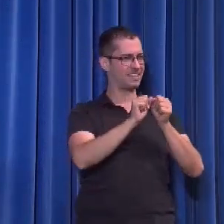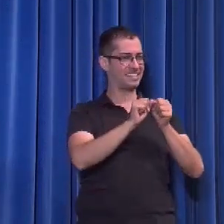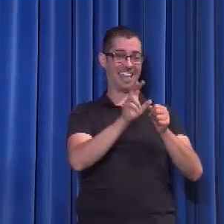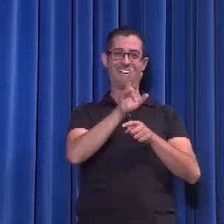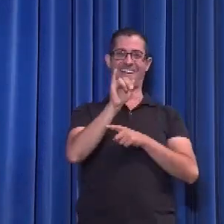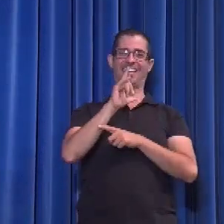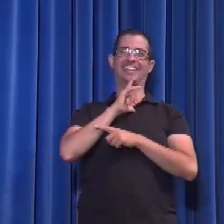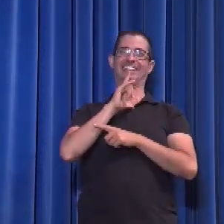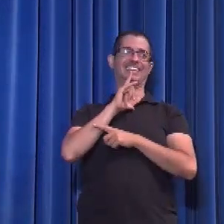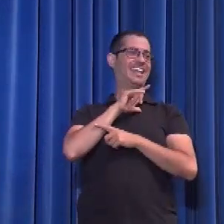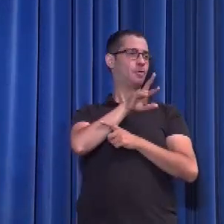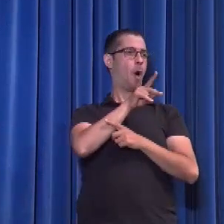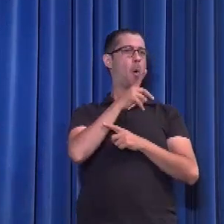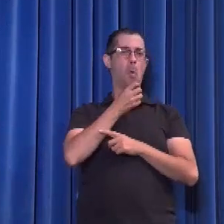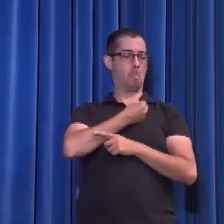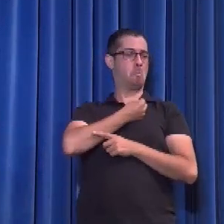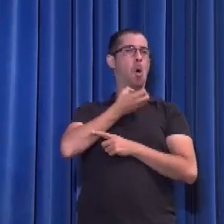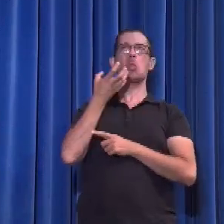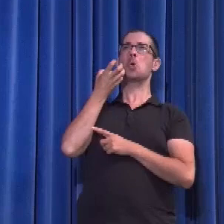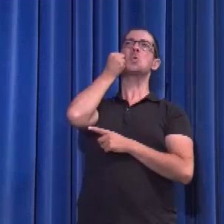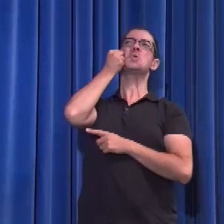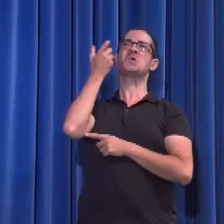ponto diante de Deus.